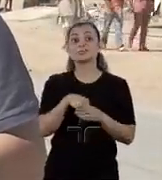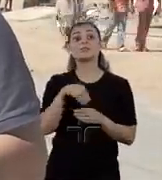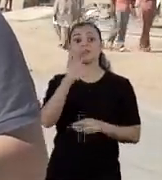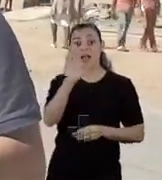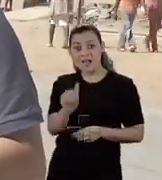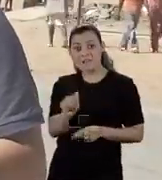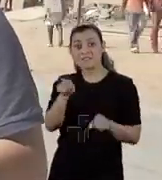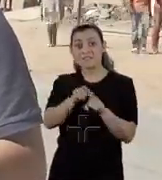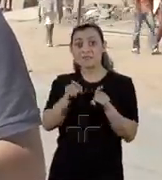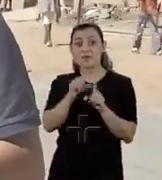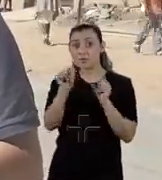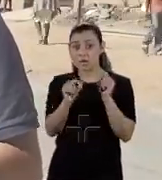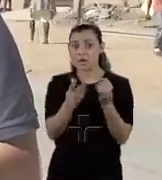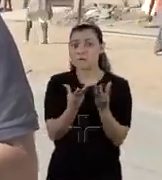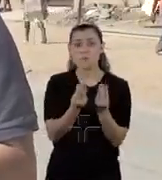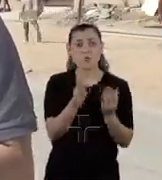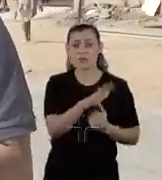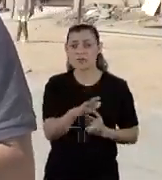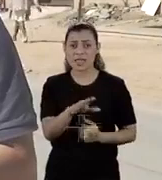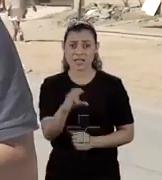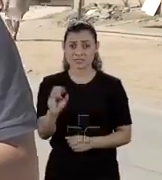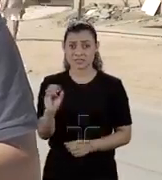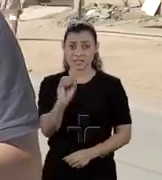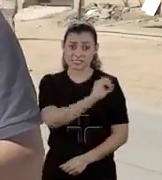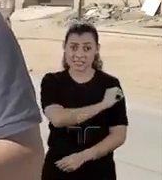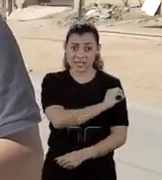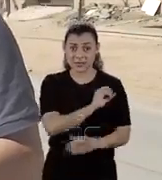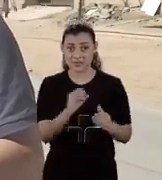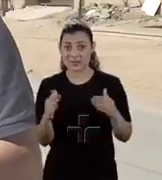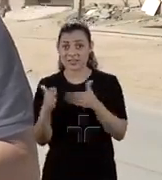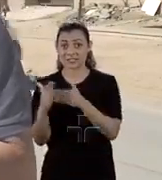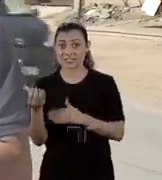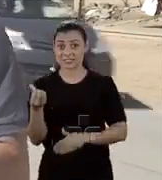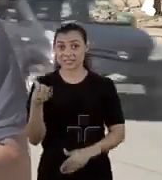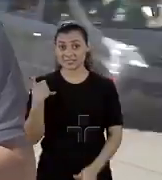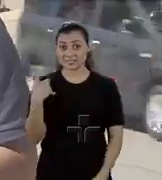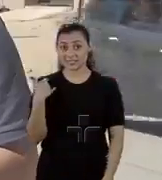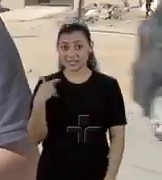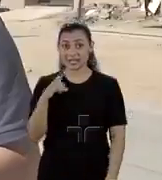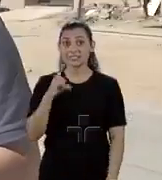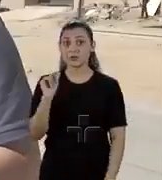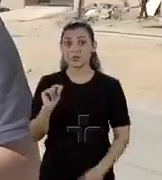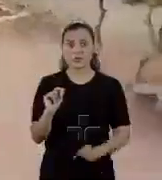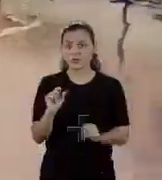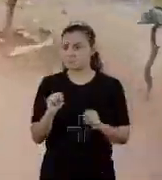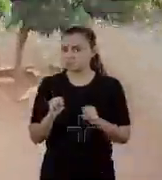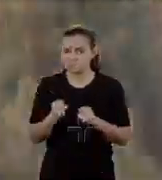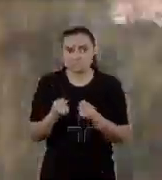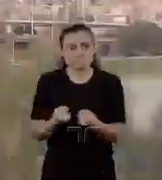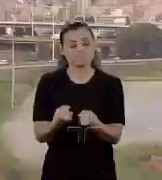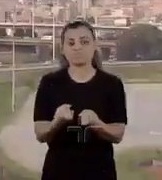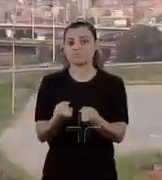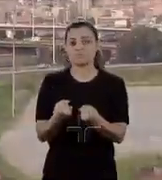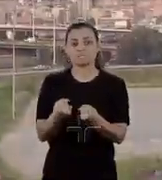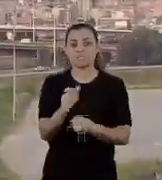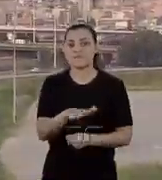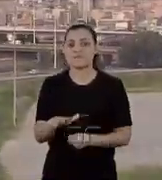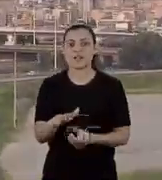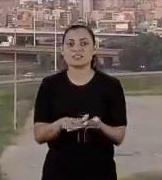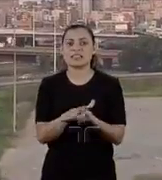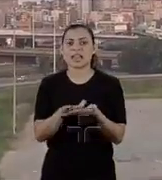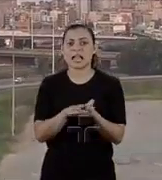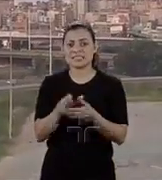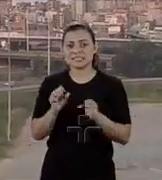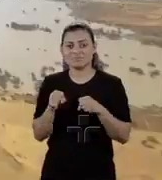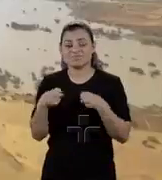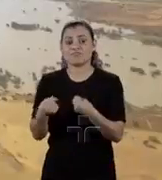Aqui, para muitas crianças de 0 a 6 anos, a infância é uma questão de sobrevivência. Vamos falar do terceiro maior